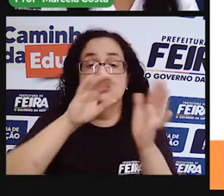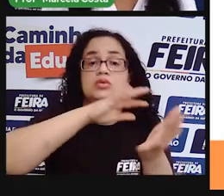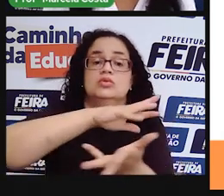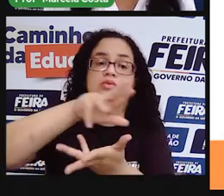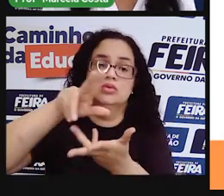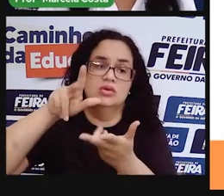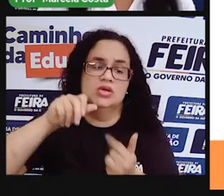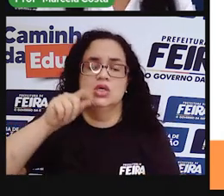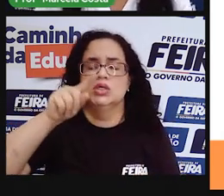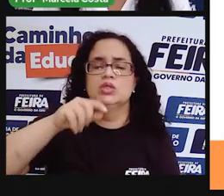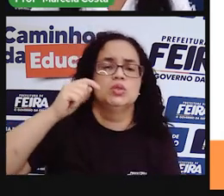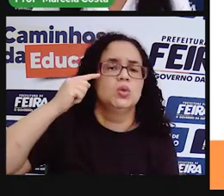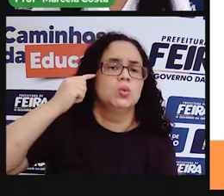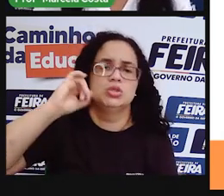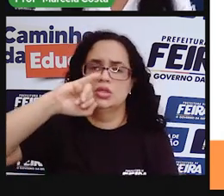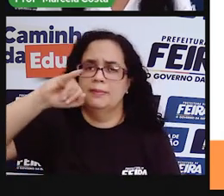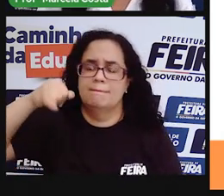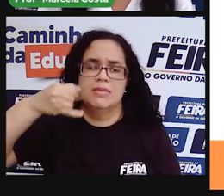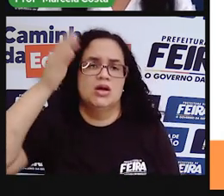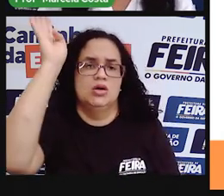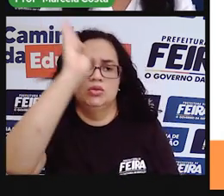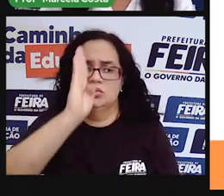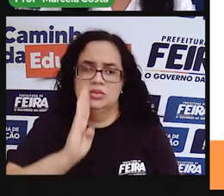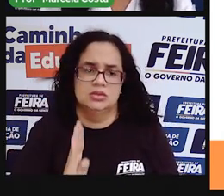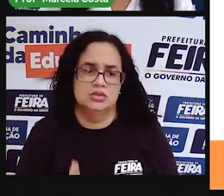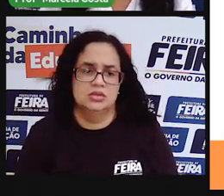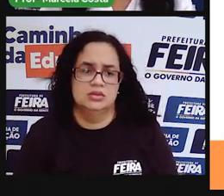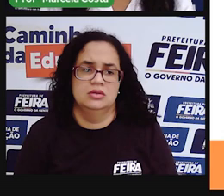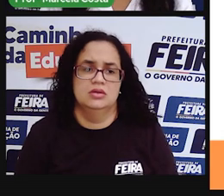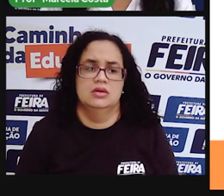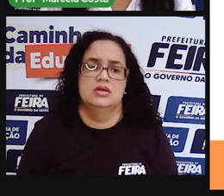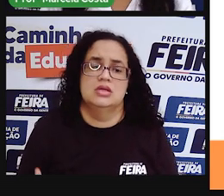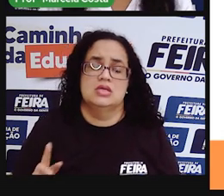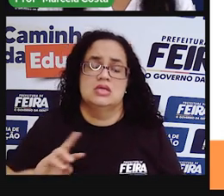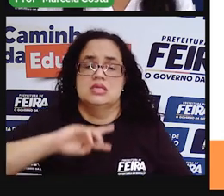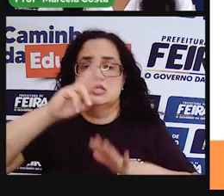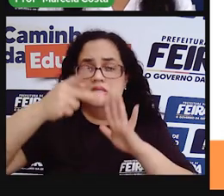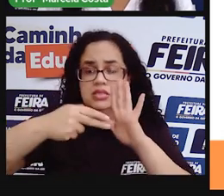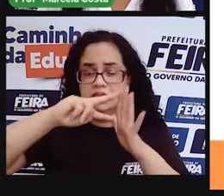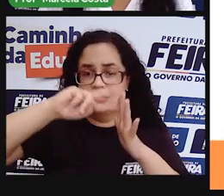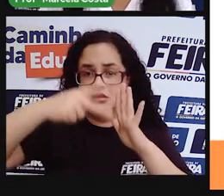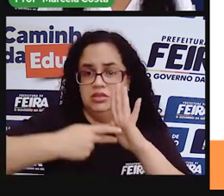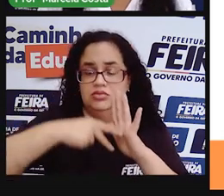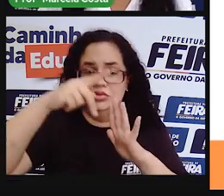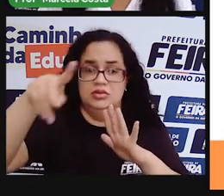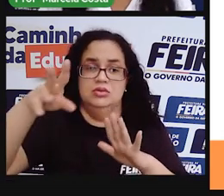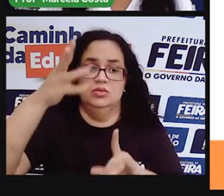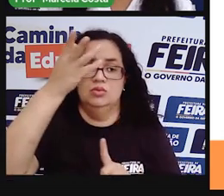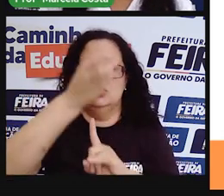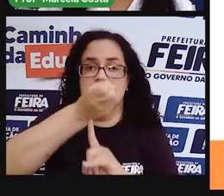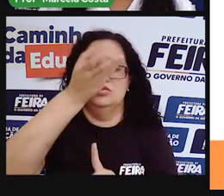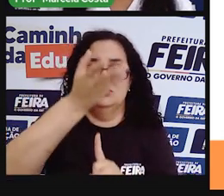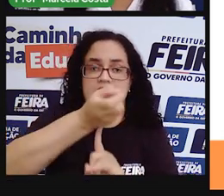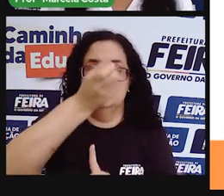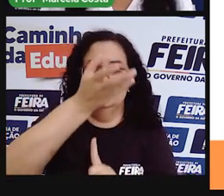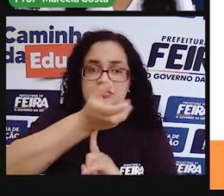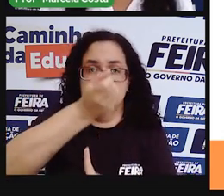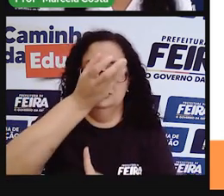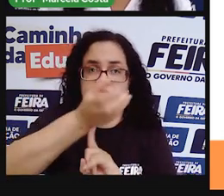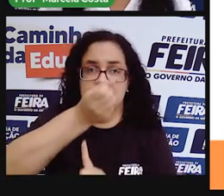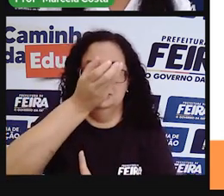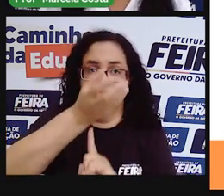no Japão, no Brasil, em Portugal. Esse símbolo significa, né, que está falando ali do Wi-Fi,